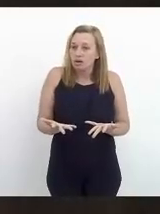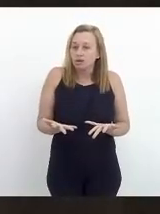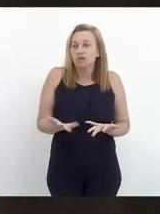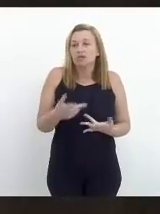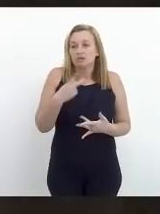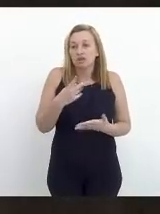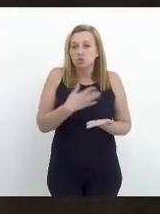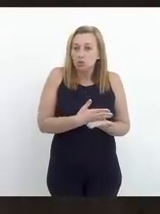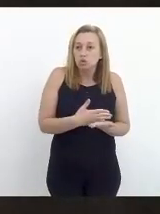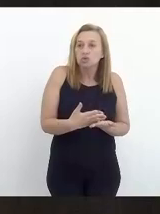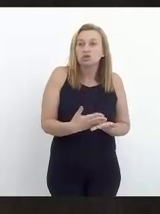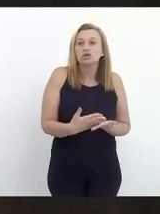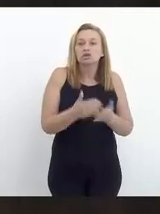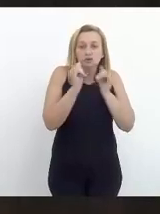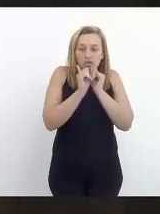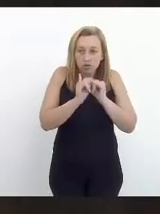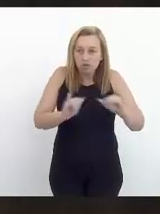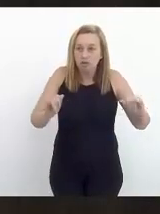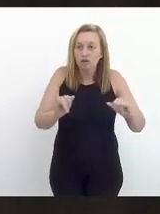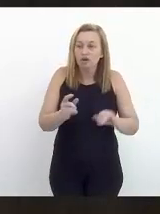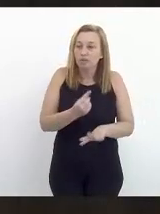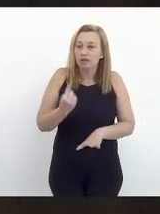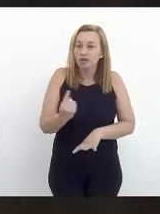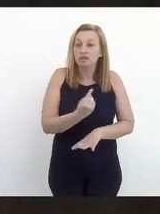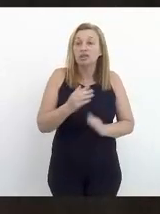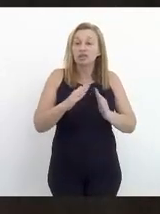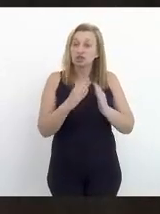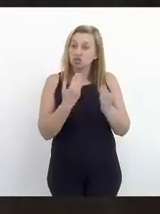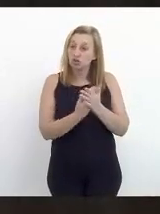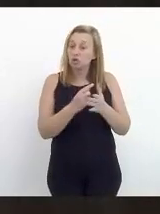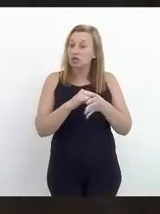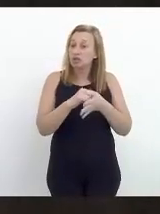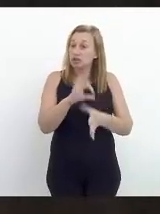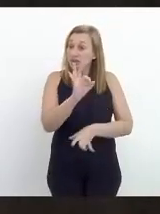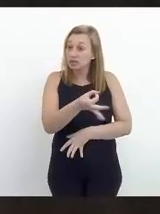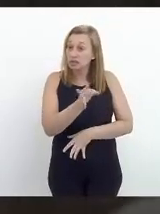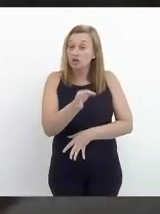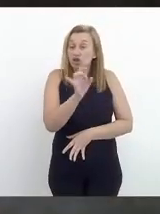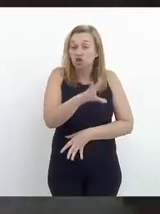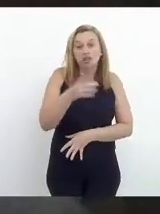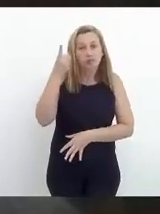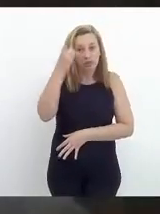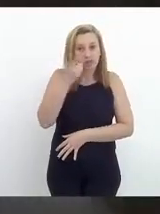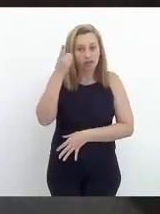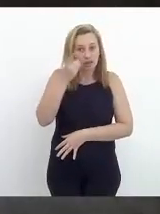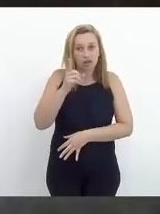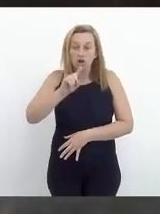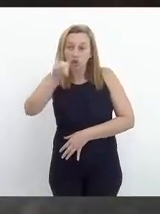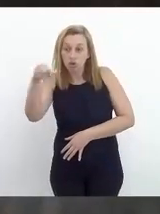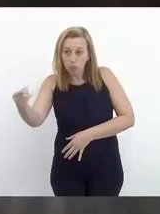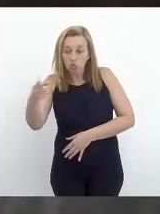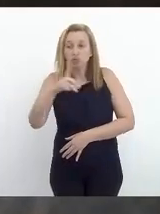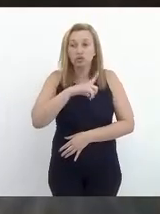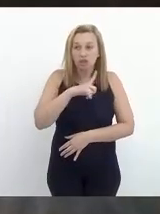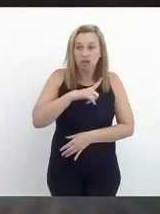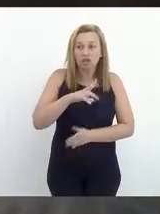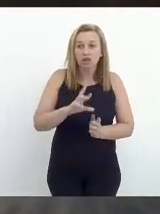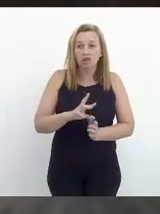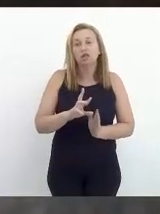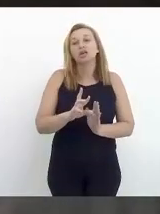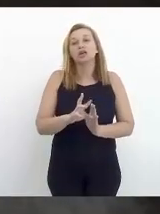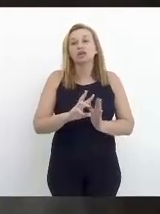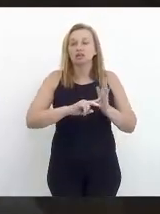o início, foi divulgado para a gente que esse Colégio de Líderes, especificamente, seria só com os deputados e que o próximo seria com a presença